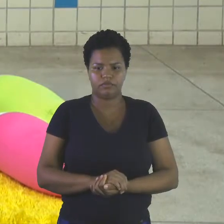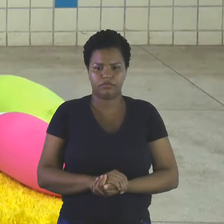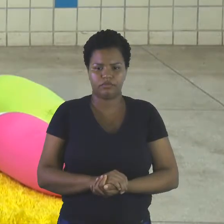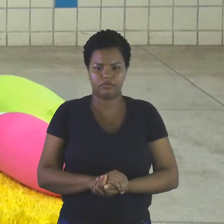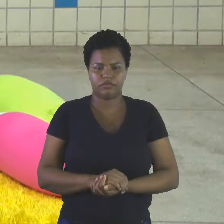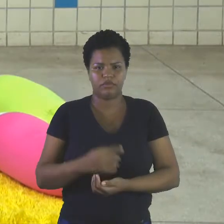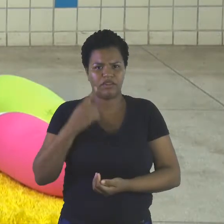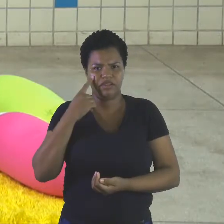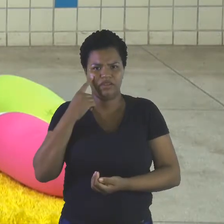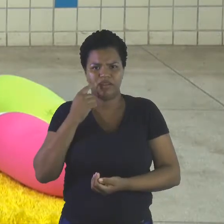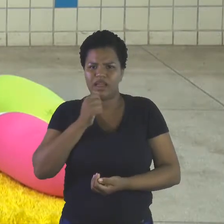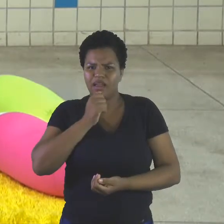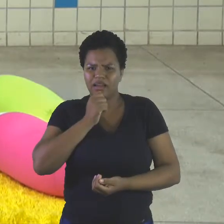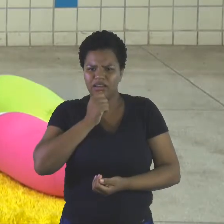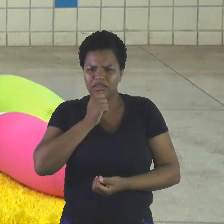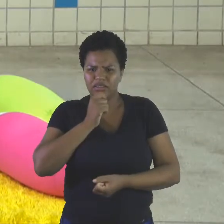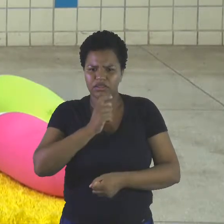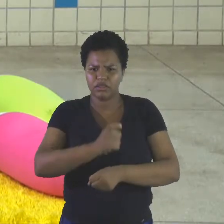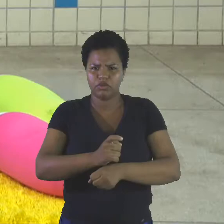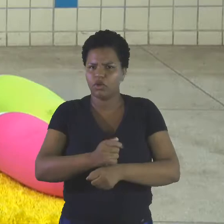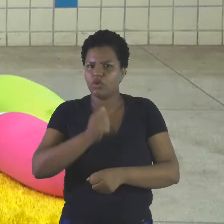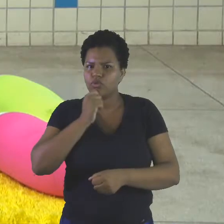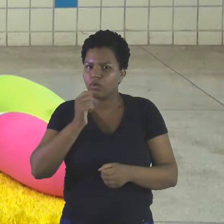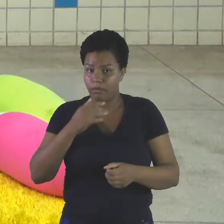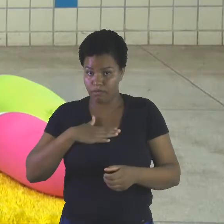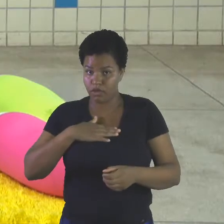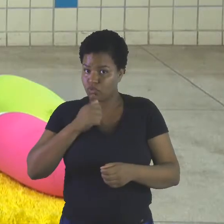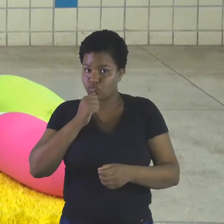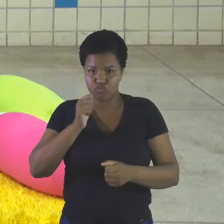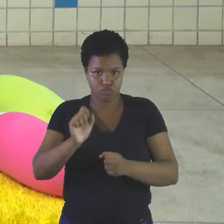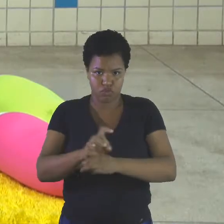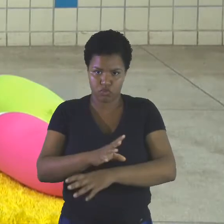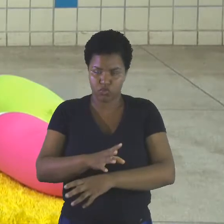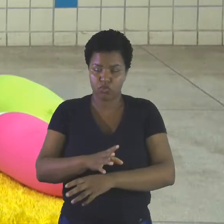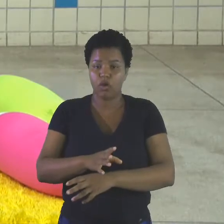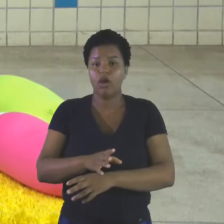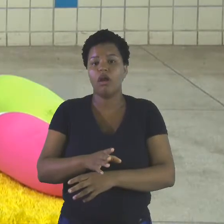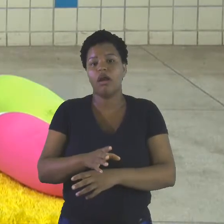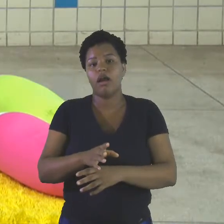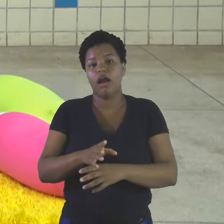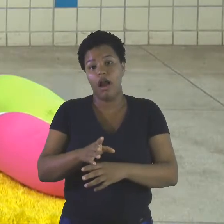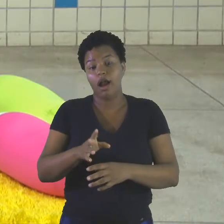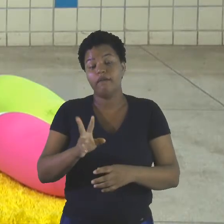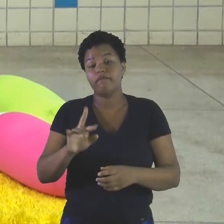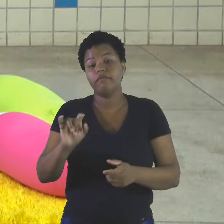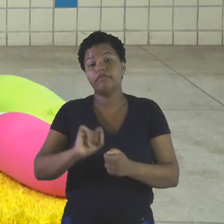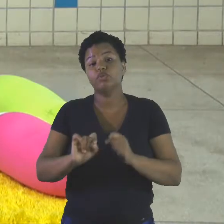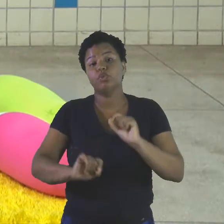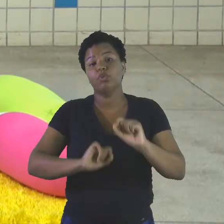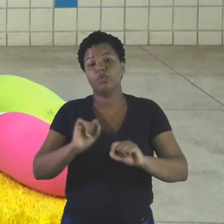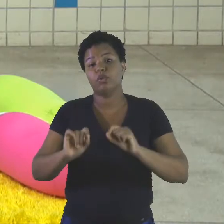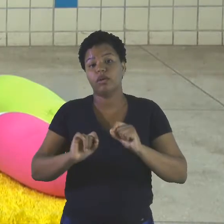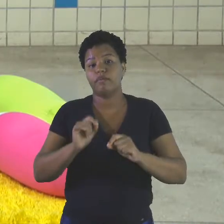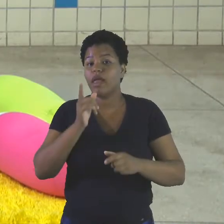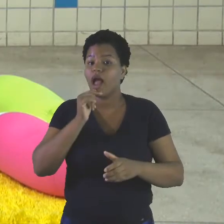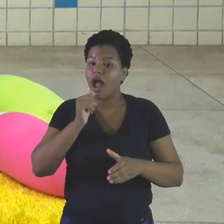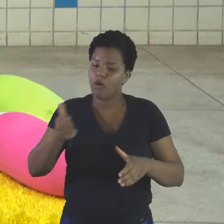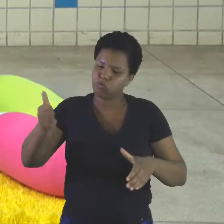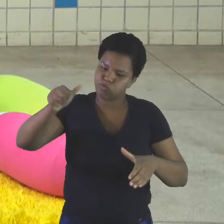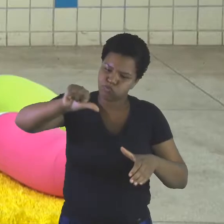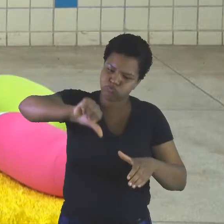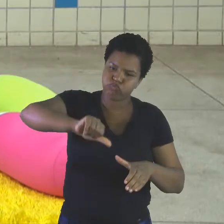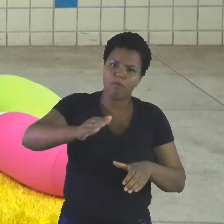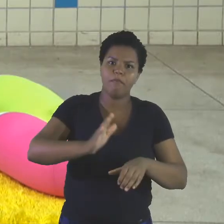que ela ainda tá dura tá vendo a minha ainda não tá no ponto que a gente vai fazer nós vamos molhar mais um pouquinho